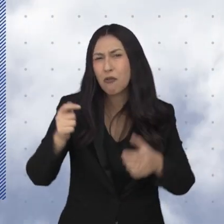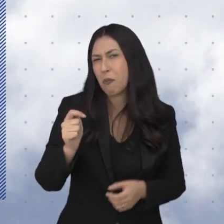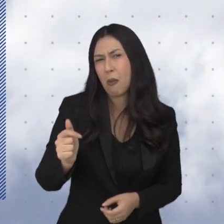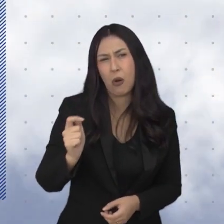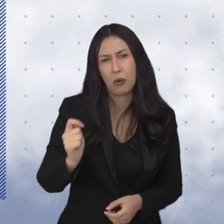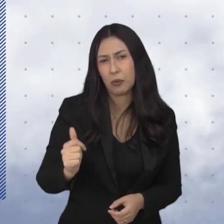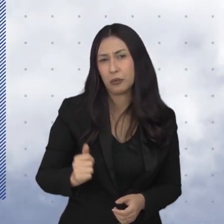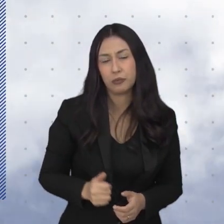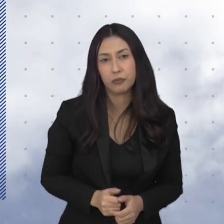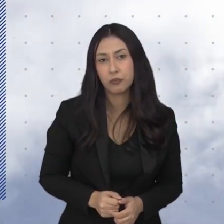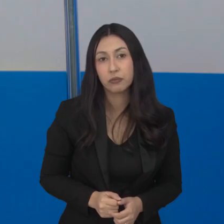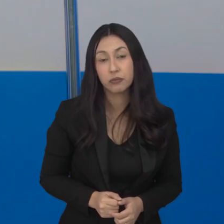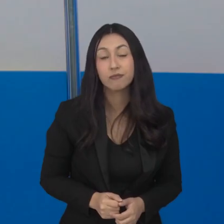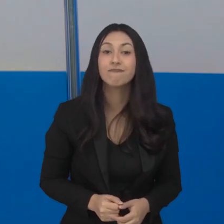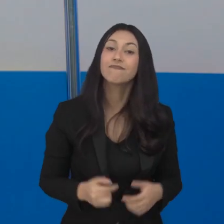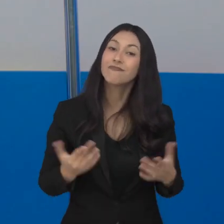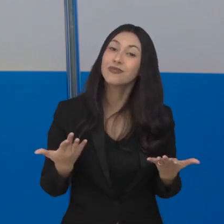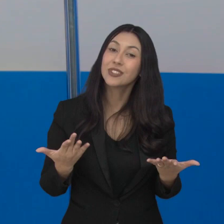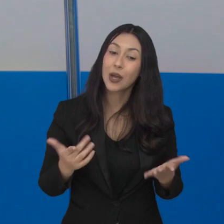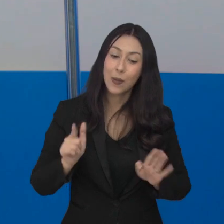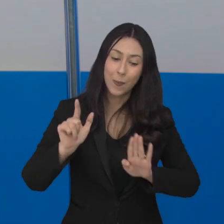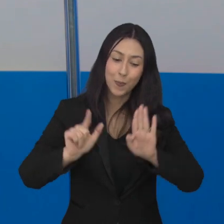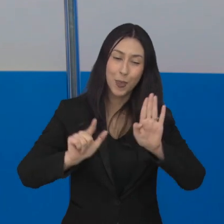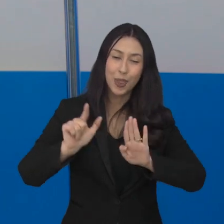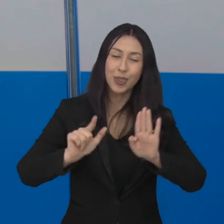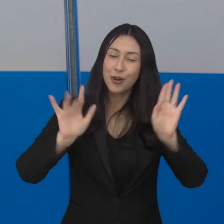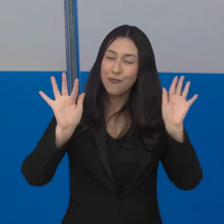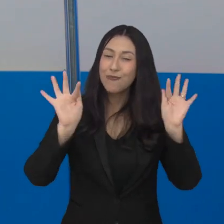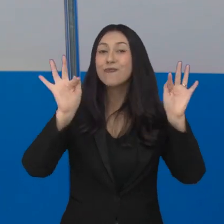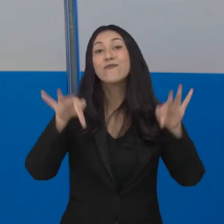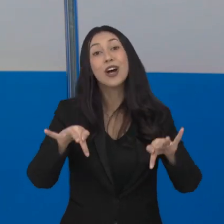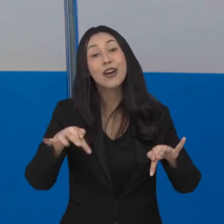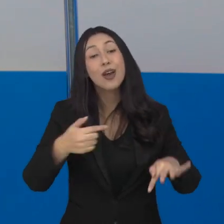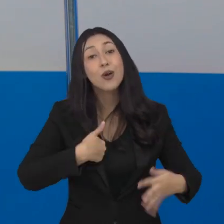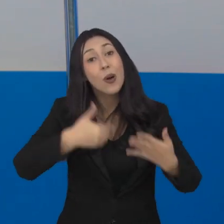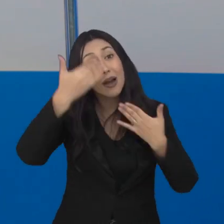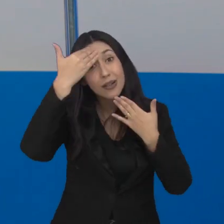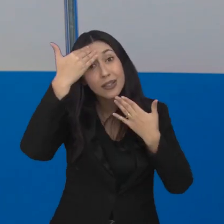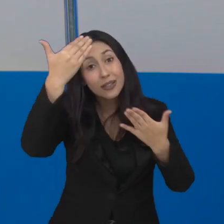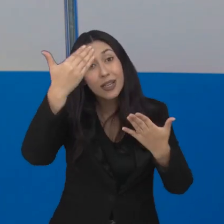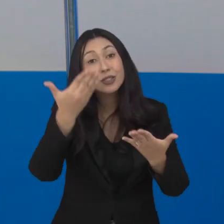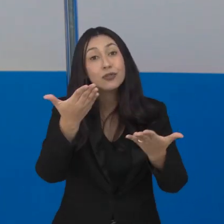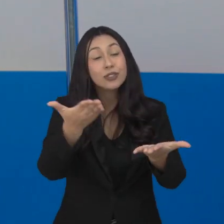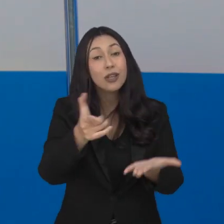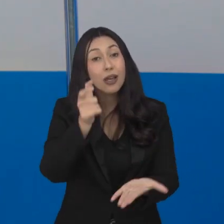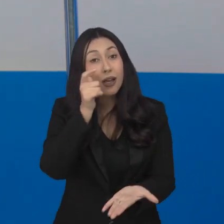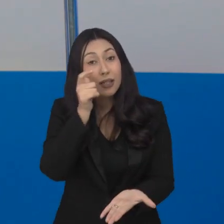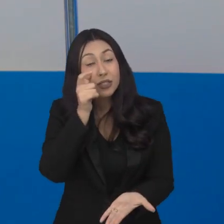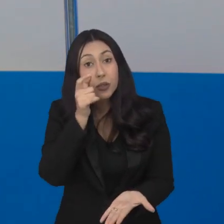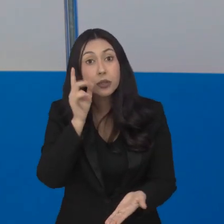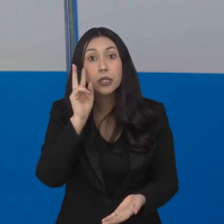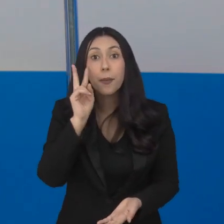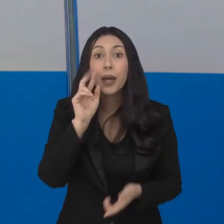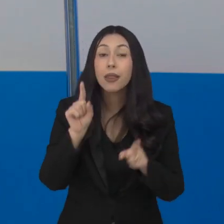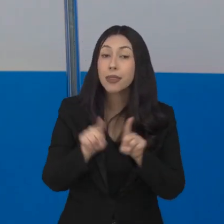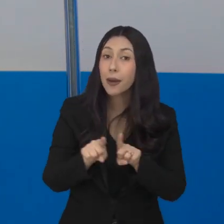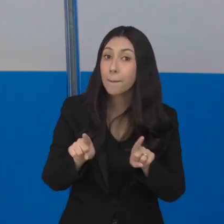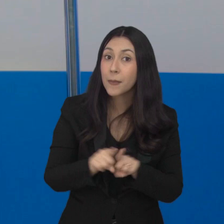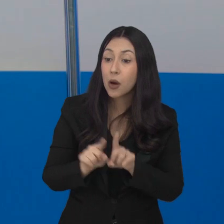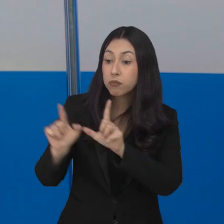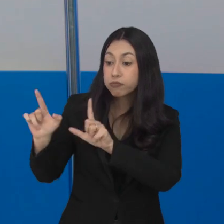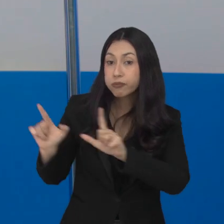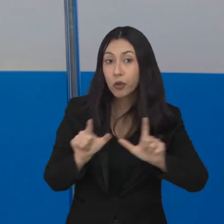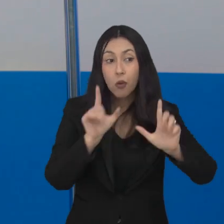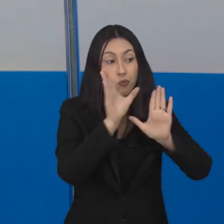chance de chuva. E a gente fica por aqui com o boletim desta segunda. Eu quero agradecer pela sua companhia e te lembrar que todo o